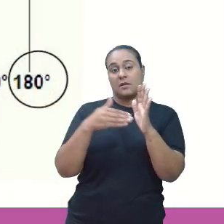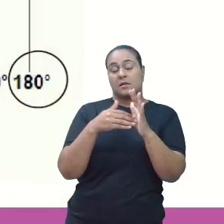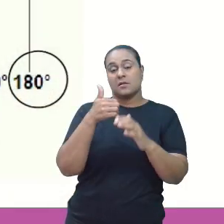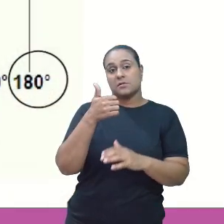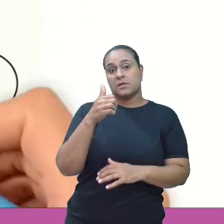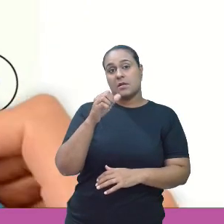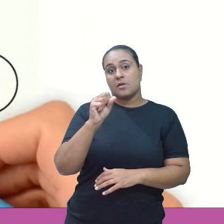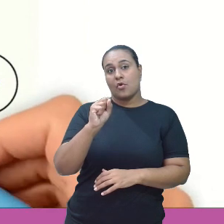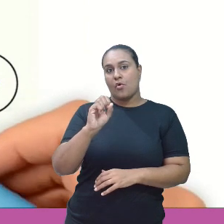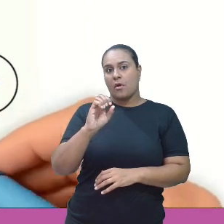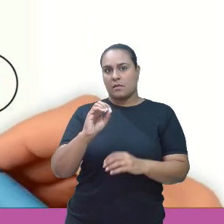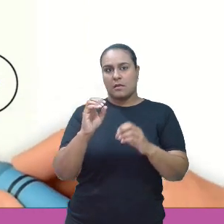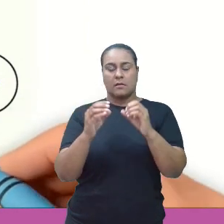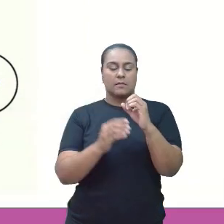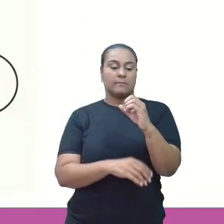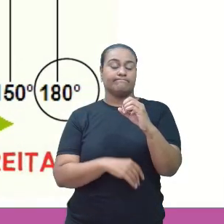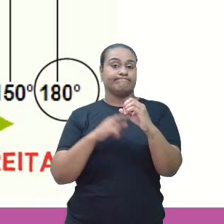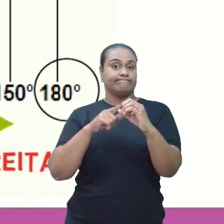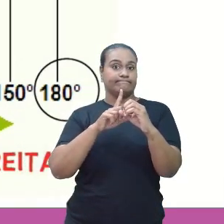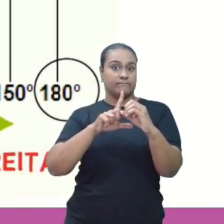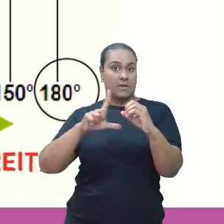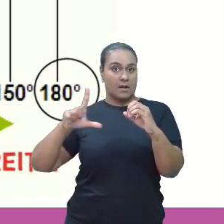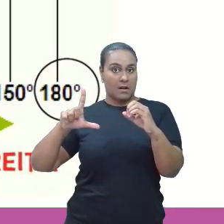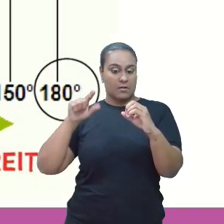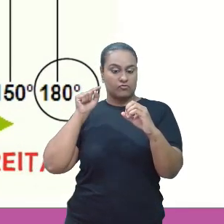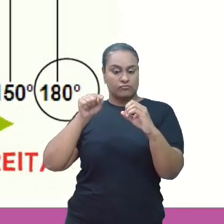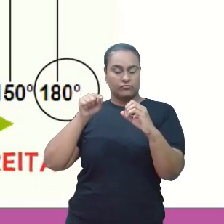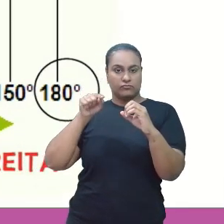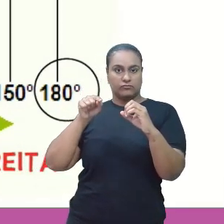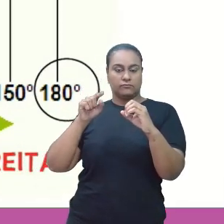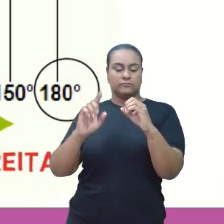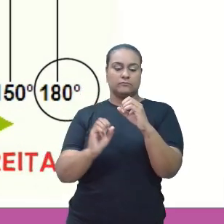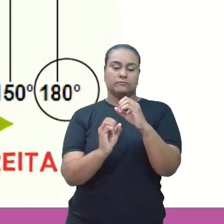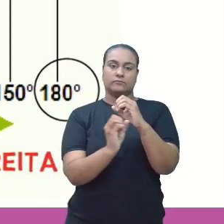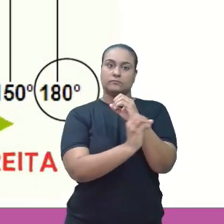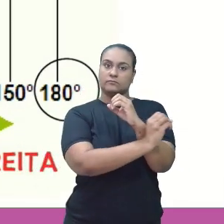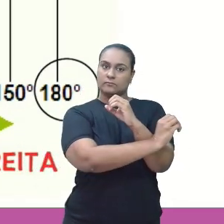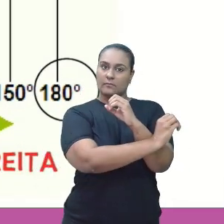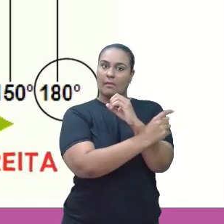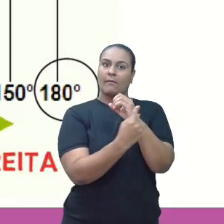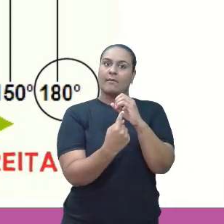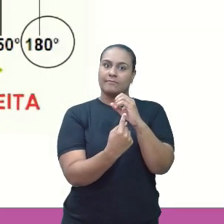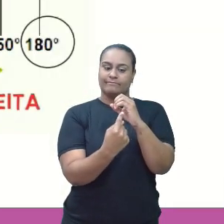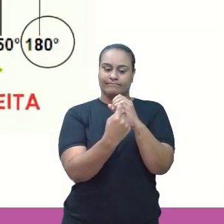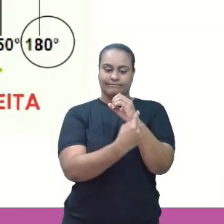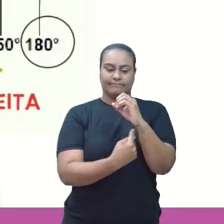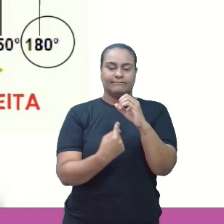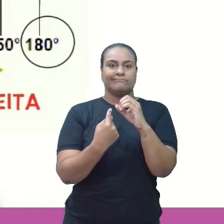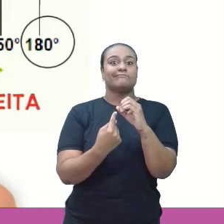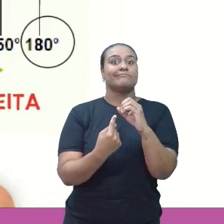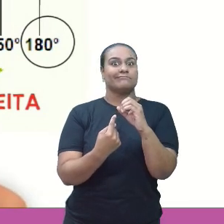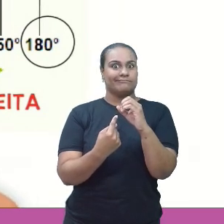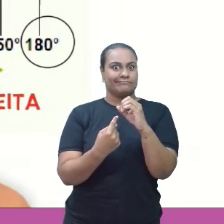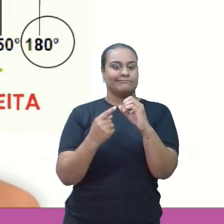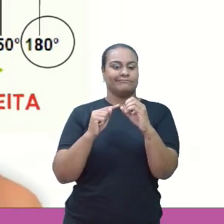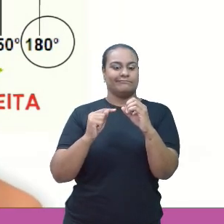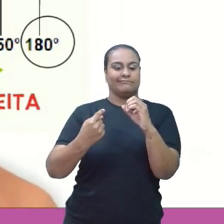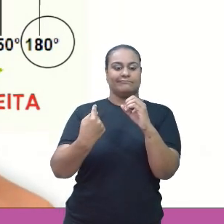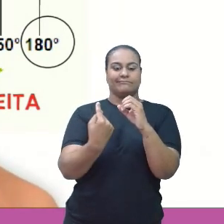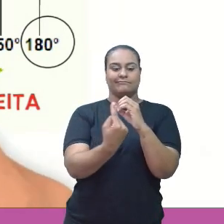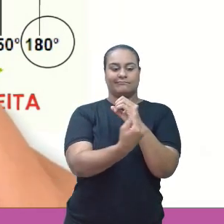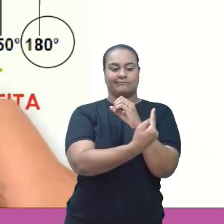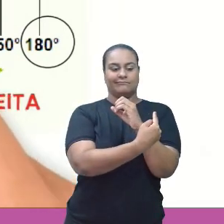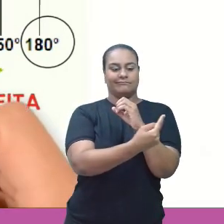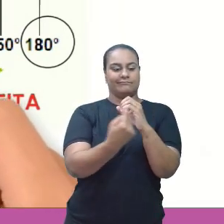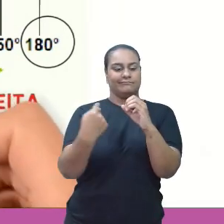180 graus para leste, à direita do mapa, e para oeste, à esquerda do mapa, dando assim uma volta completa em torno